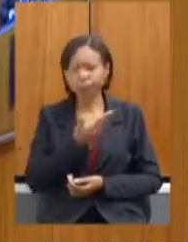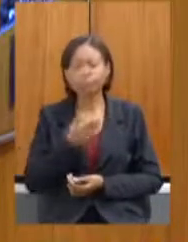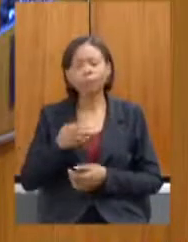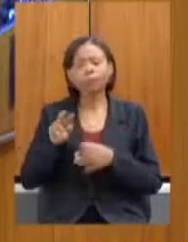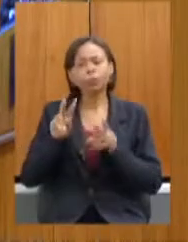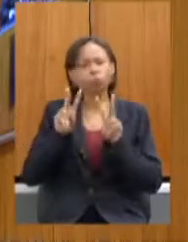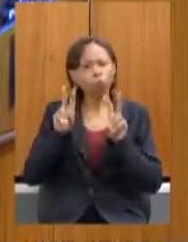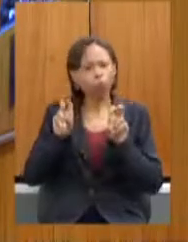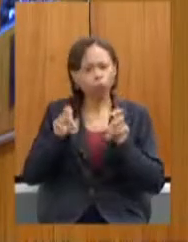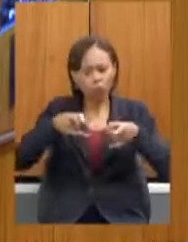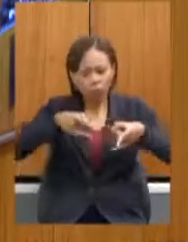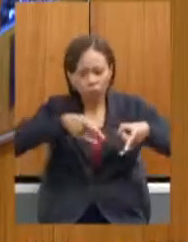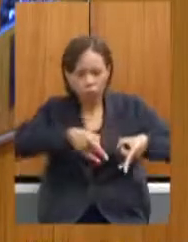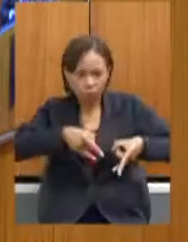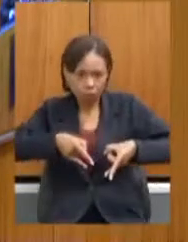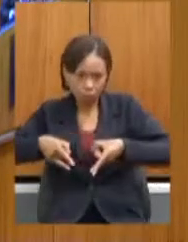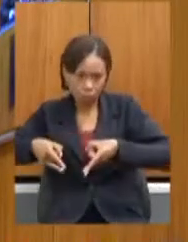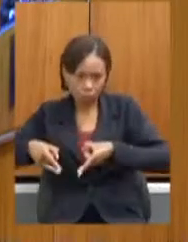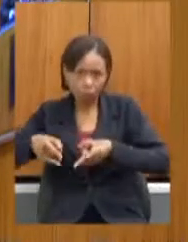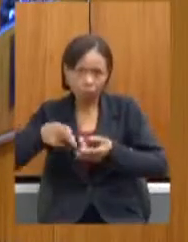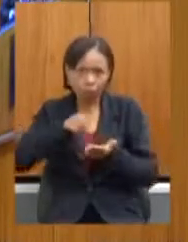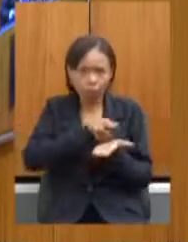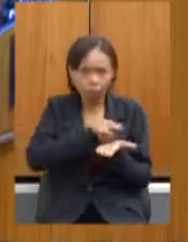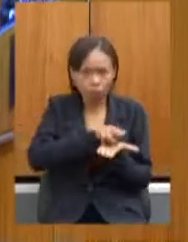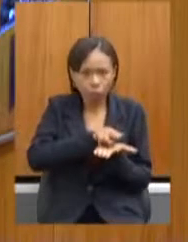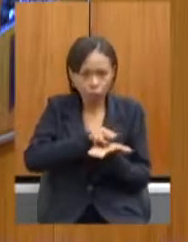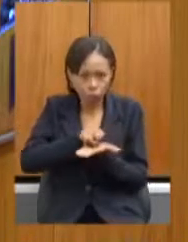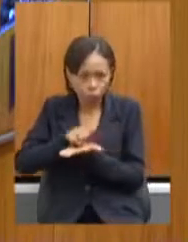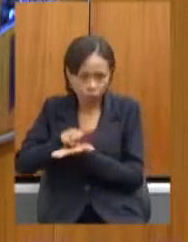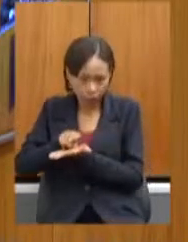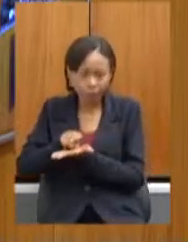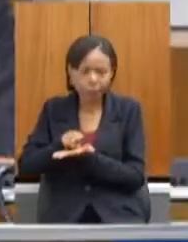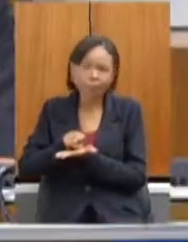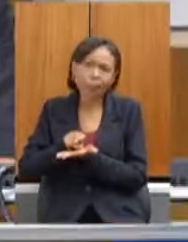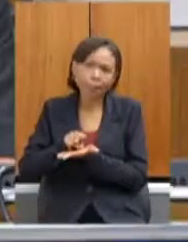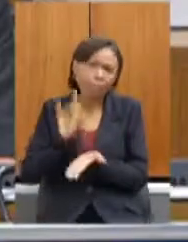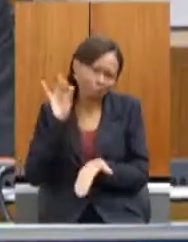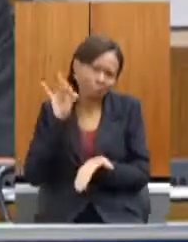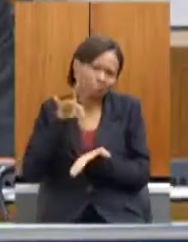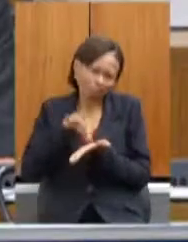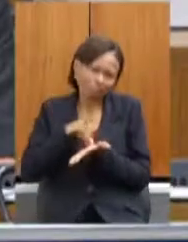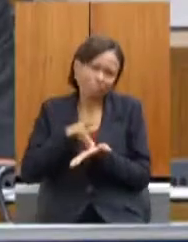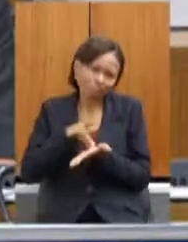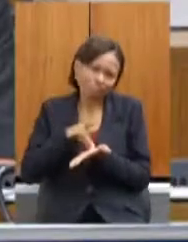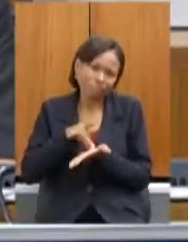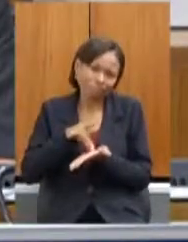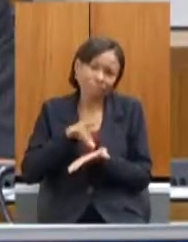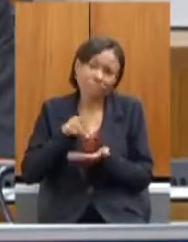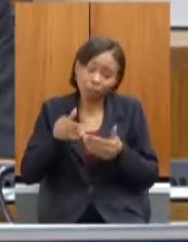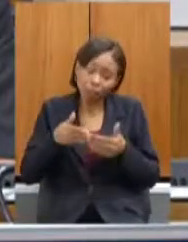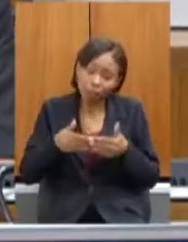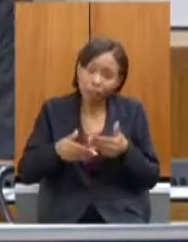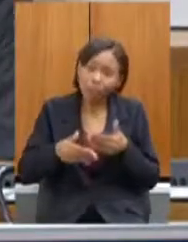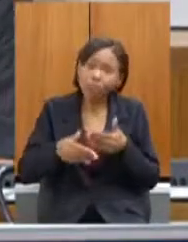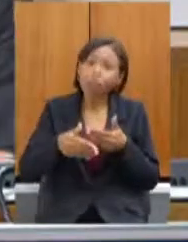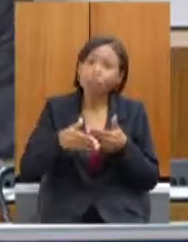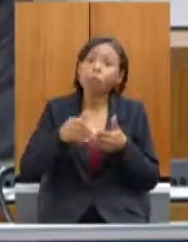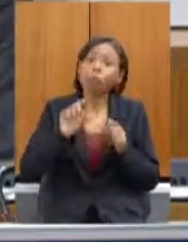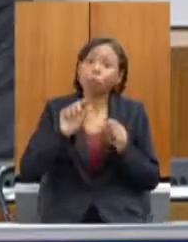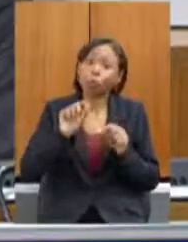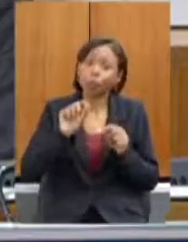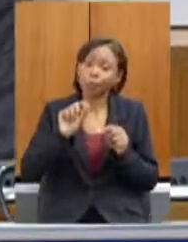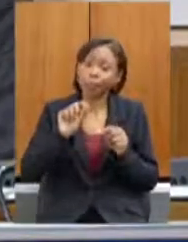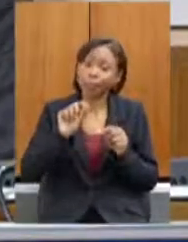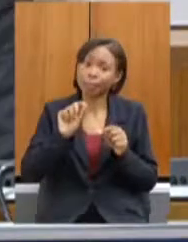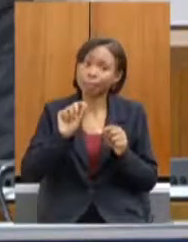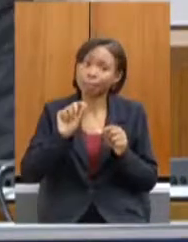aos leites Eu acho que isso aí é fato nós vamos ter um legado no